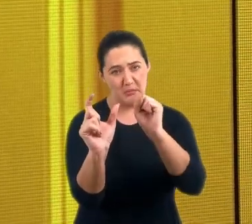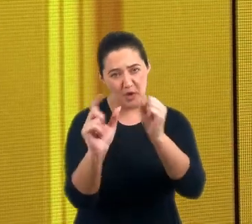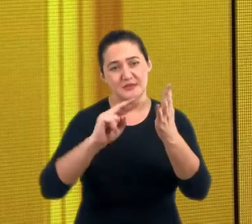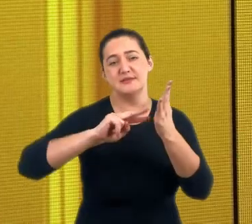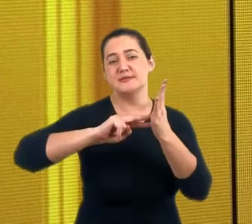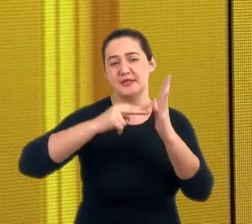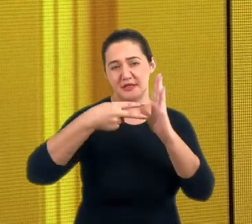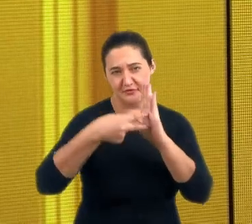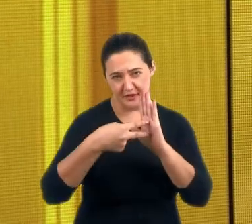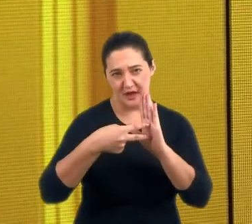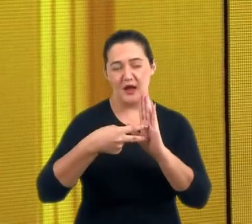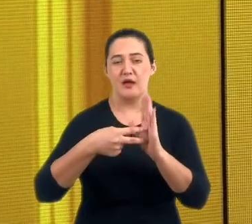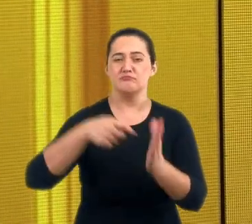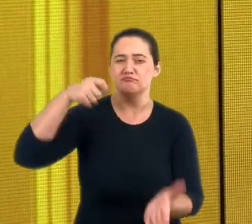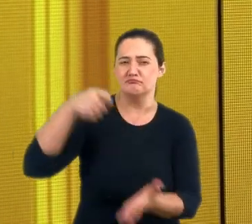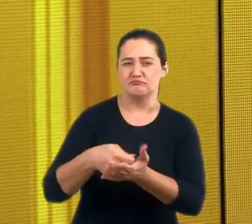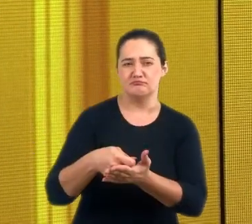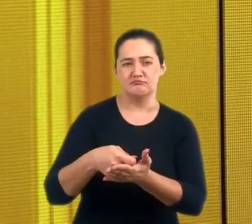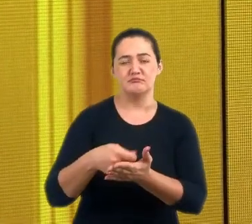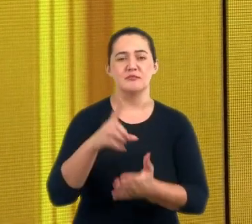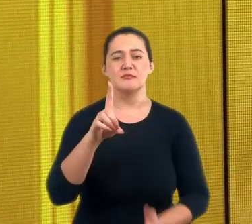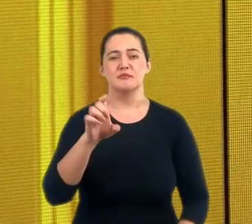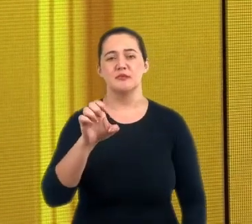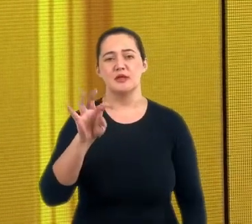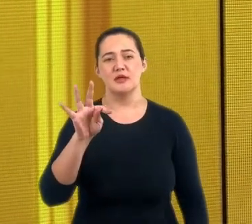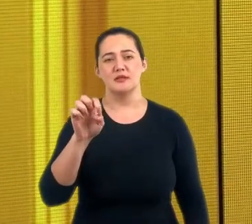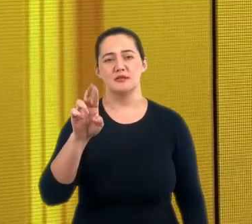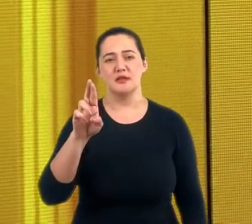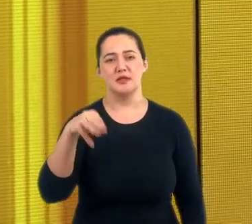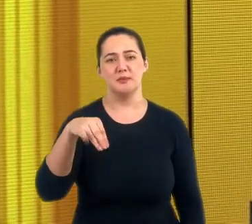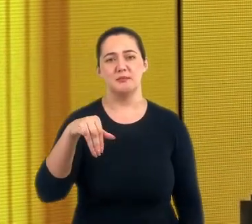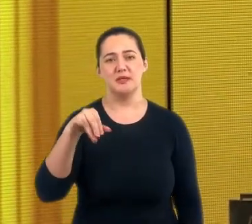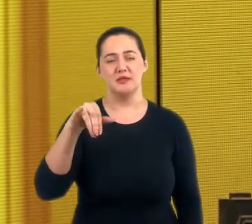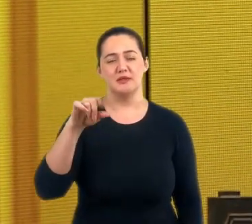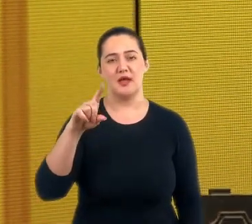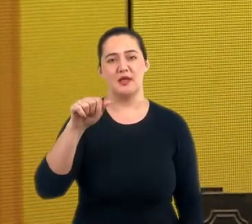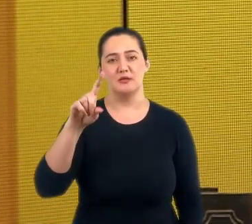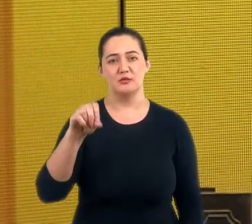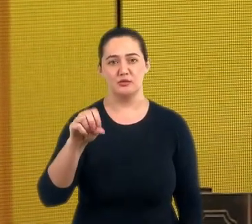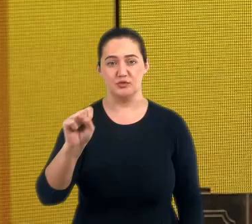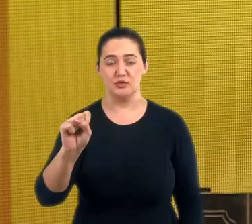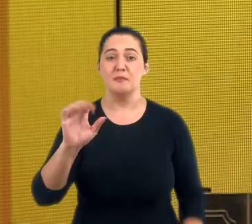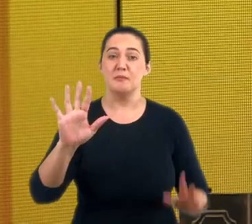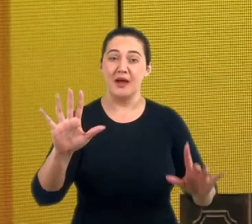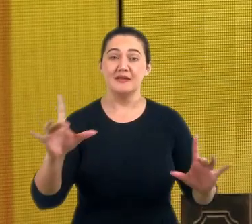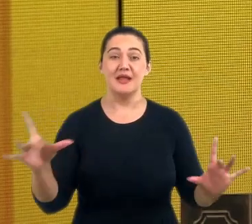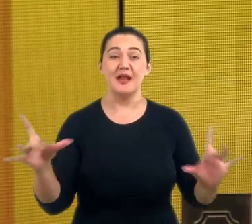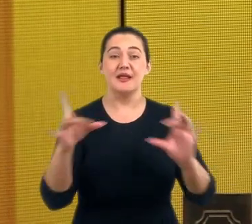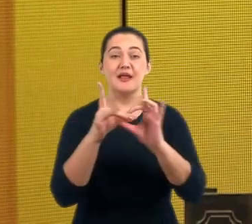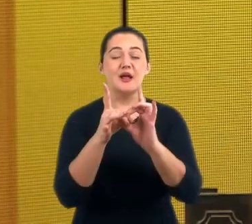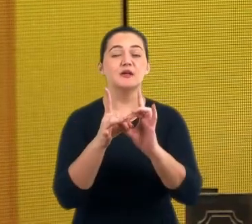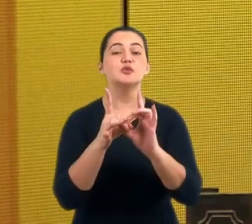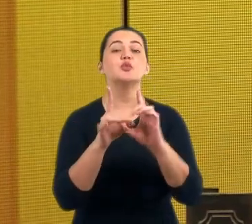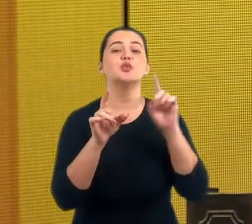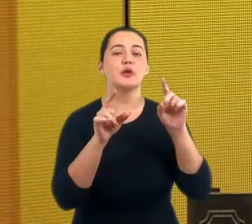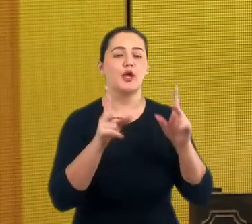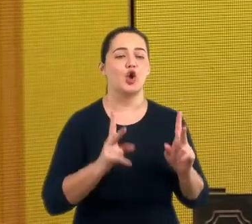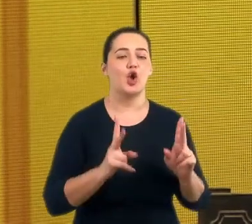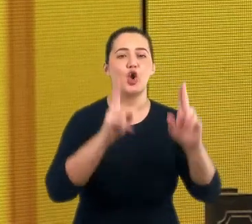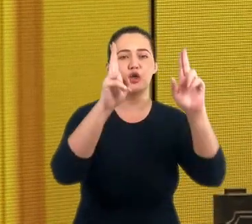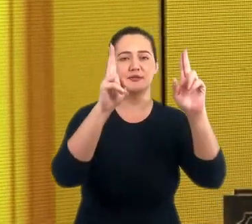expressão possa significar determinado, ela seria mais comum se tivesse relação com a ideia